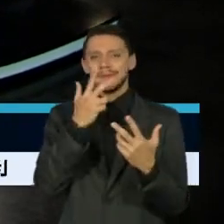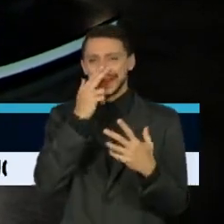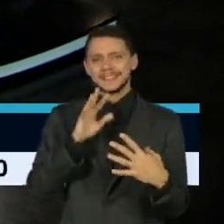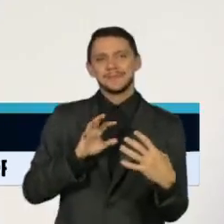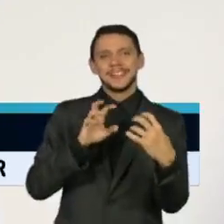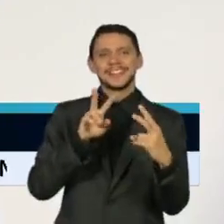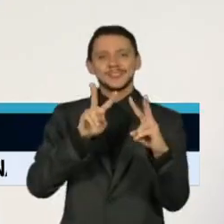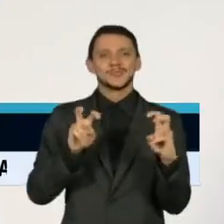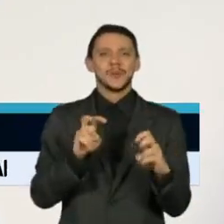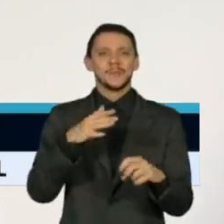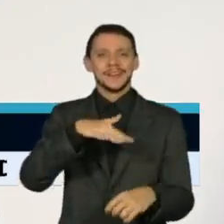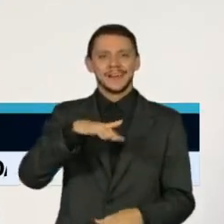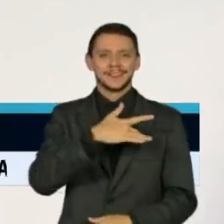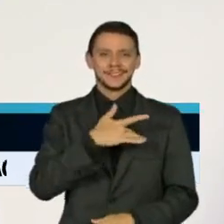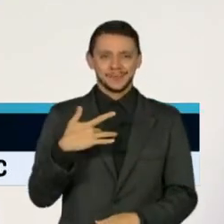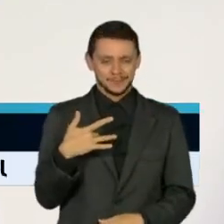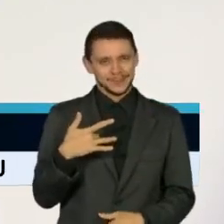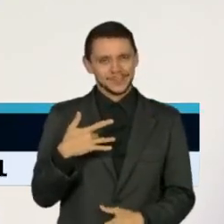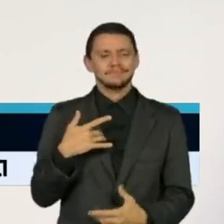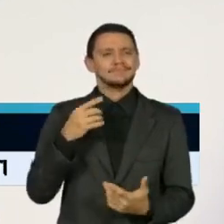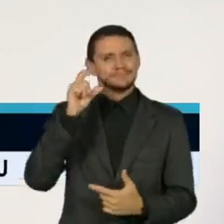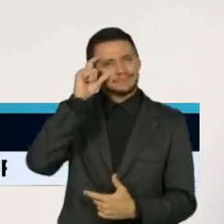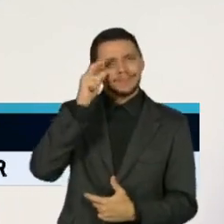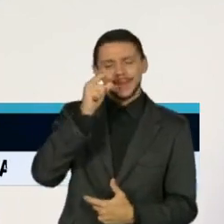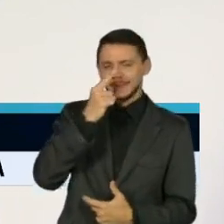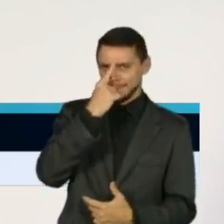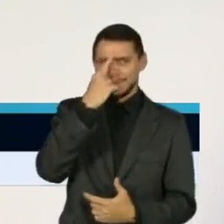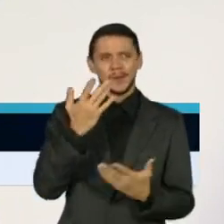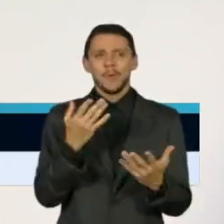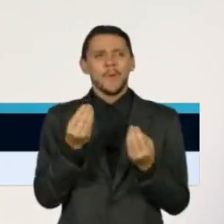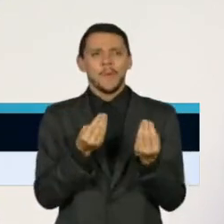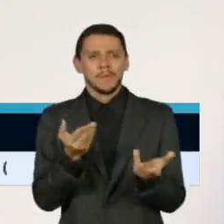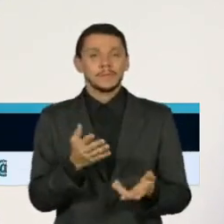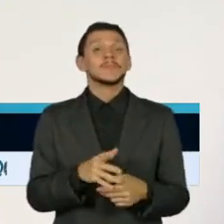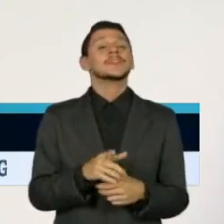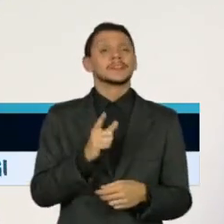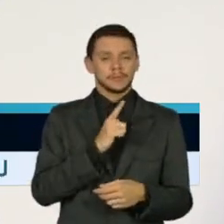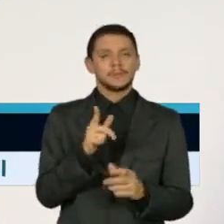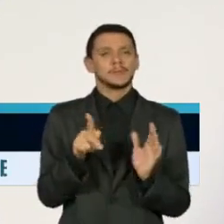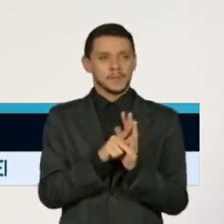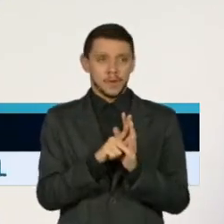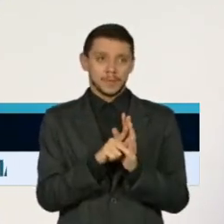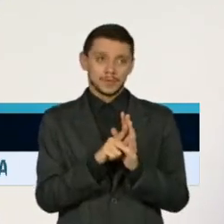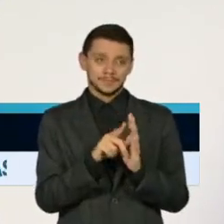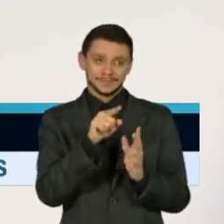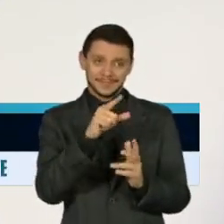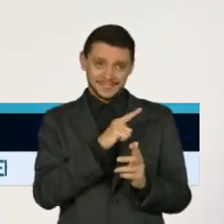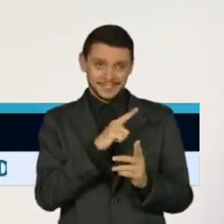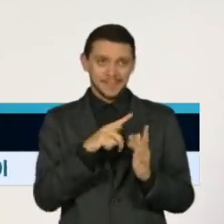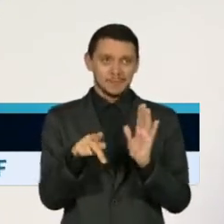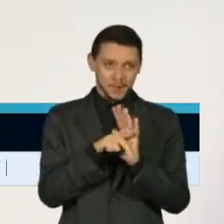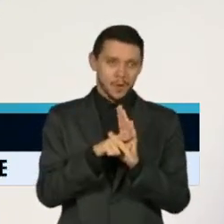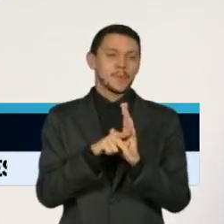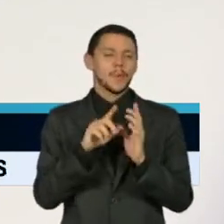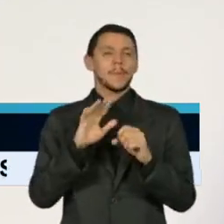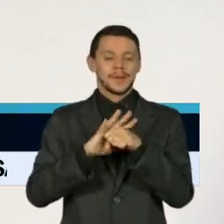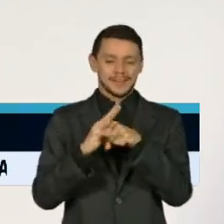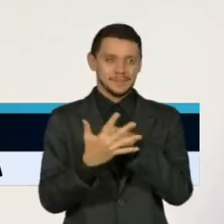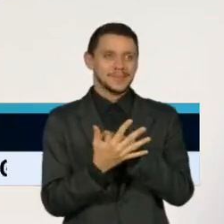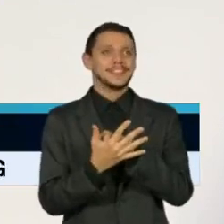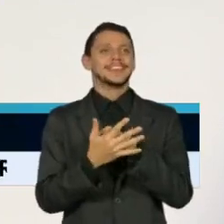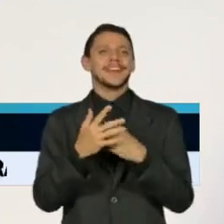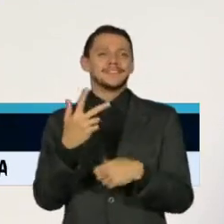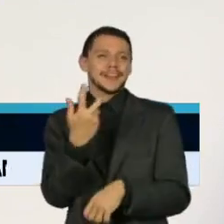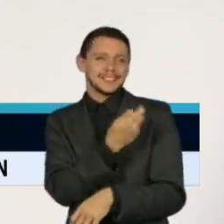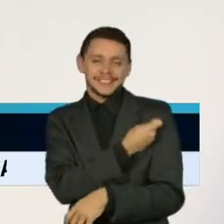olha Karem a essa classificação da pandemia da e da vacina do negócio iniciou a questão